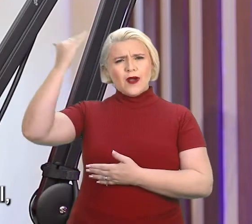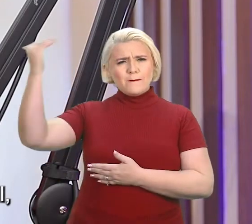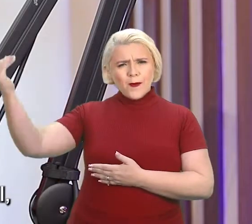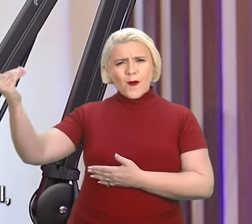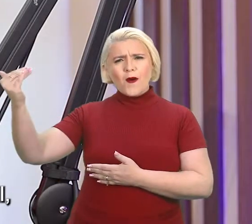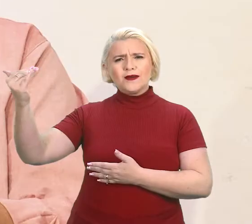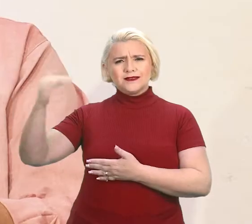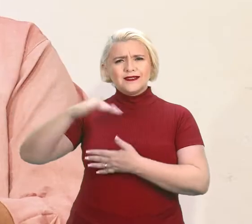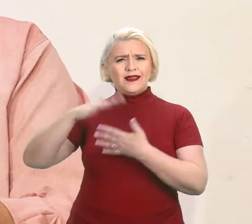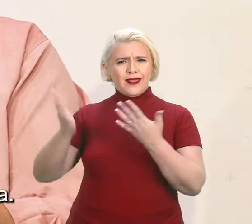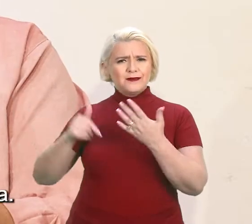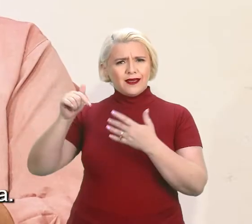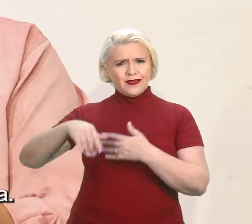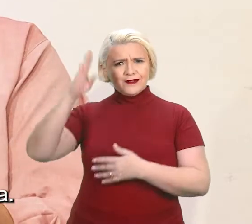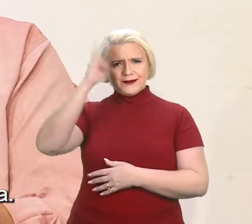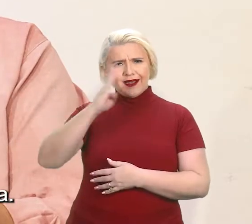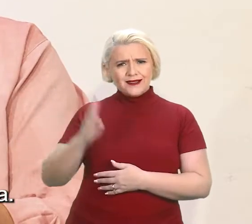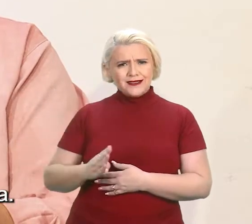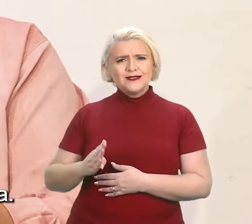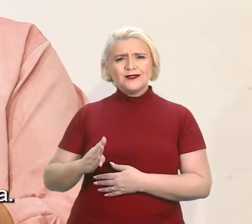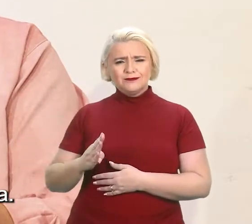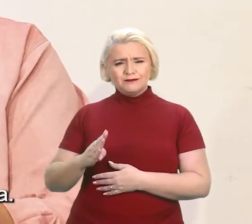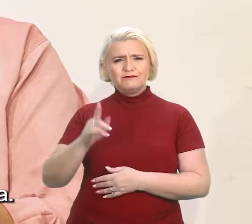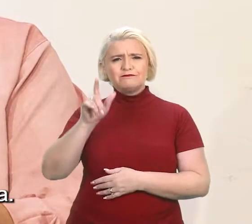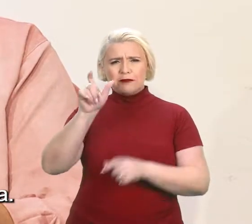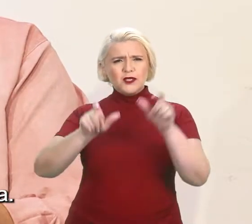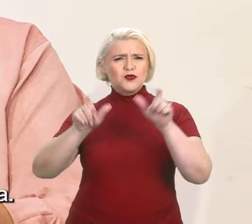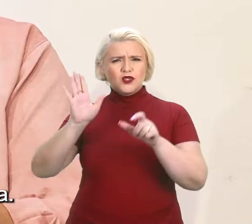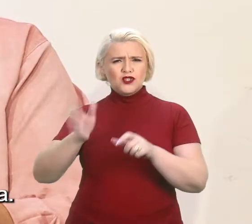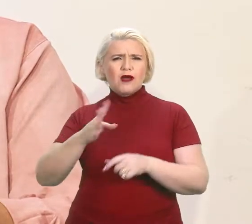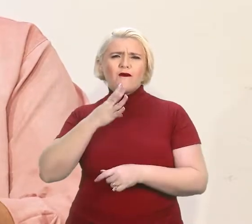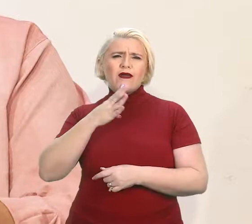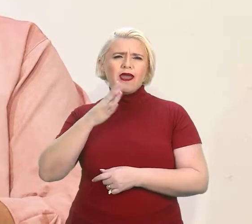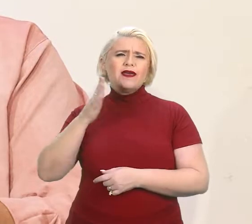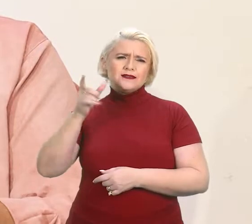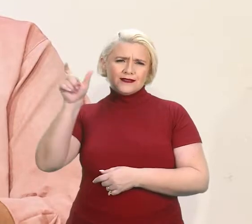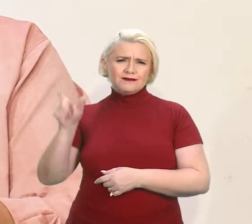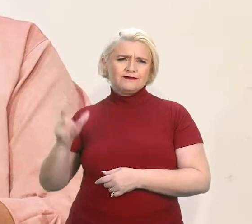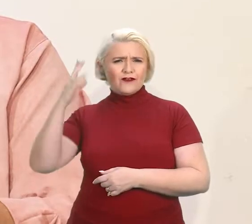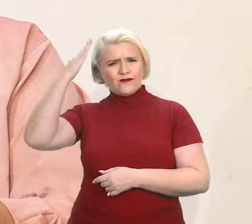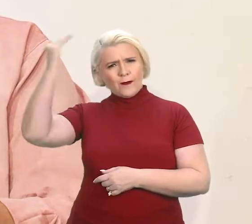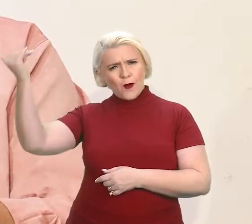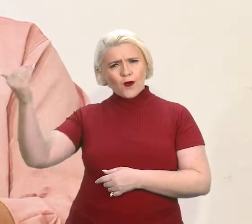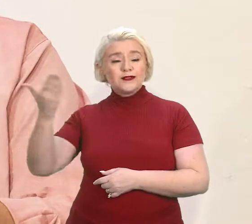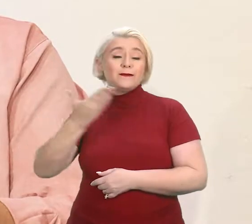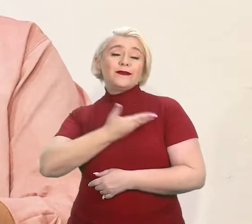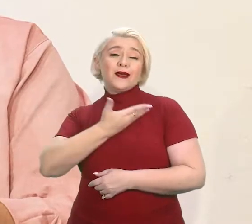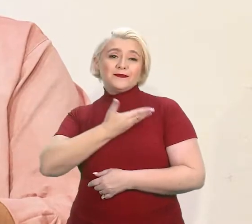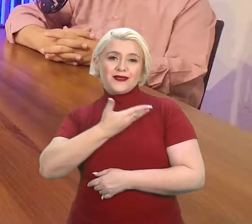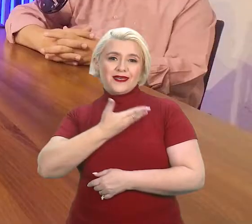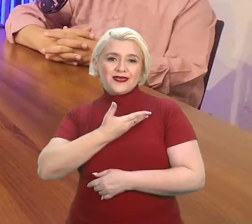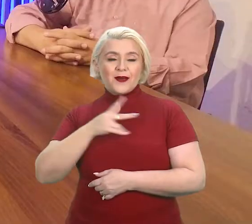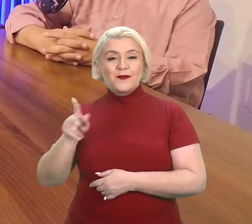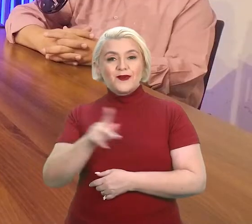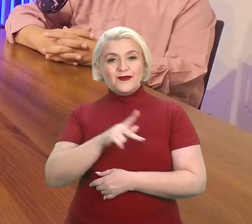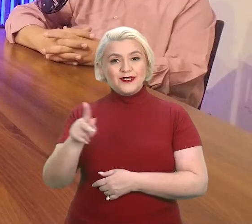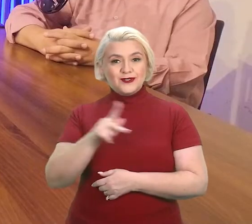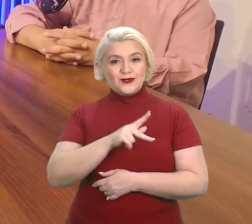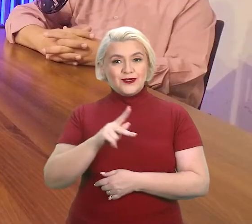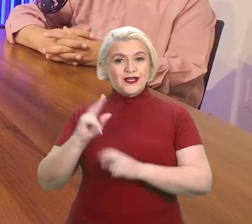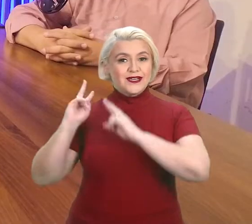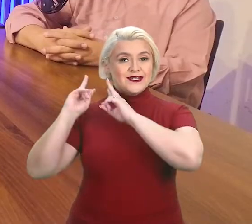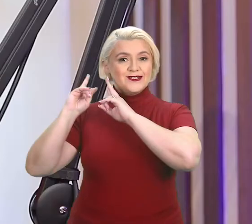do Brasil, uma das mais conhecidas, mais famosa, a minha amiga,